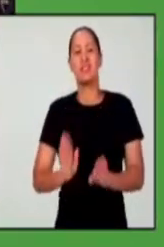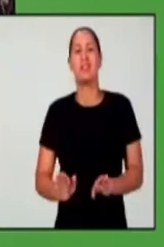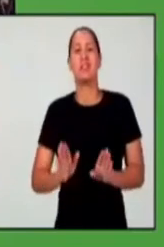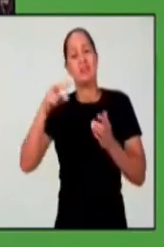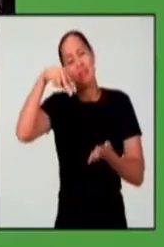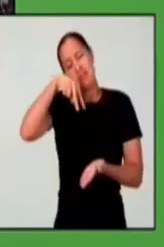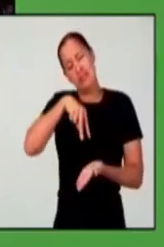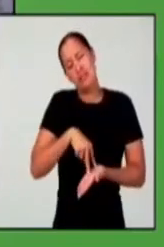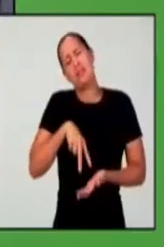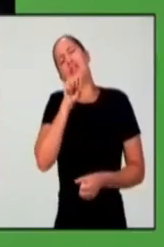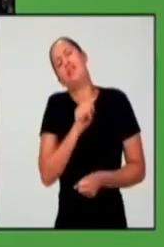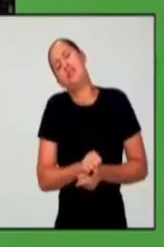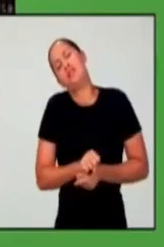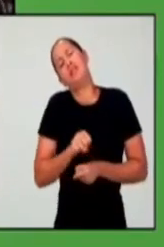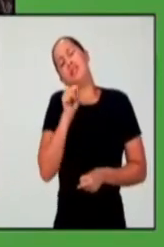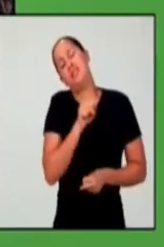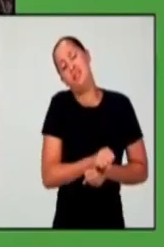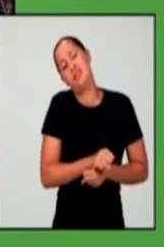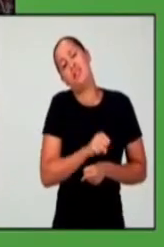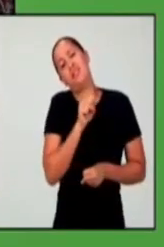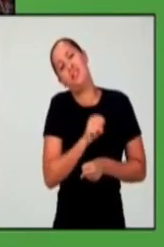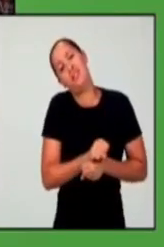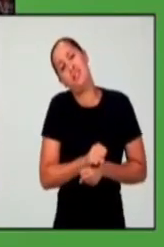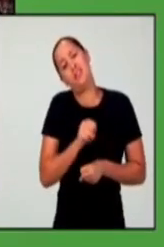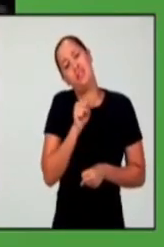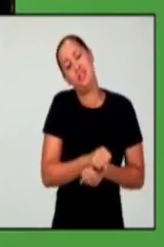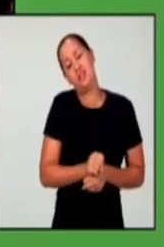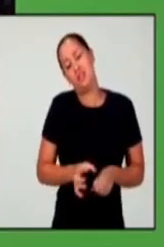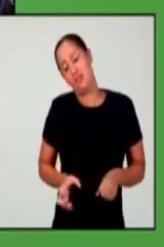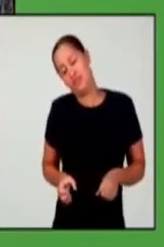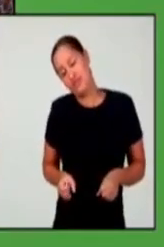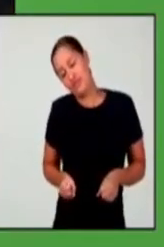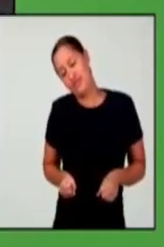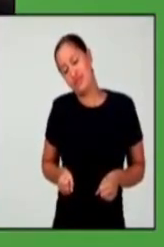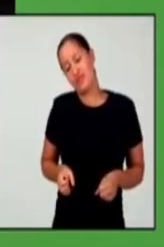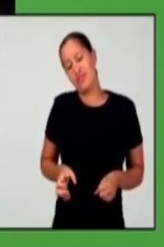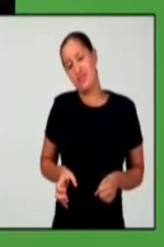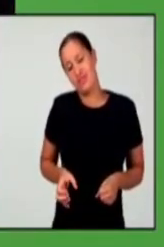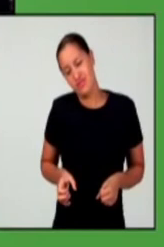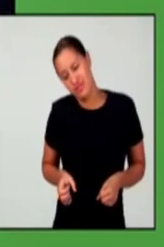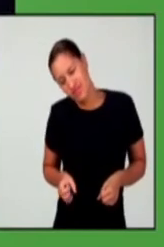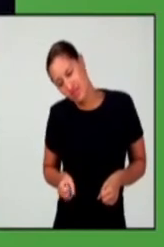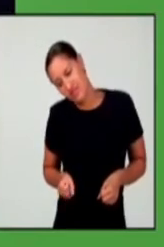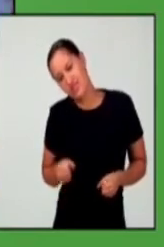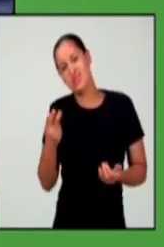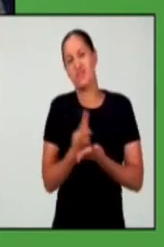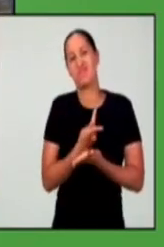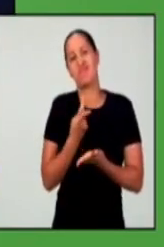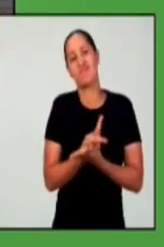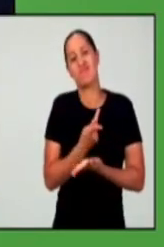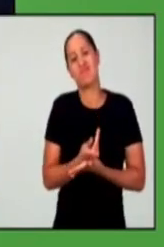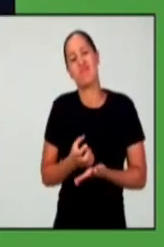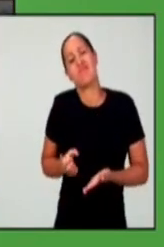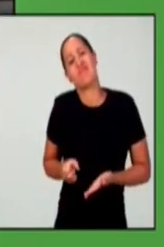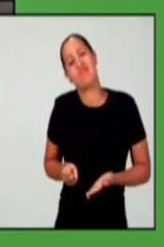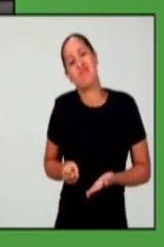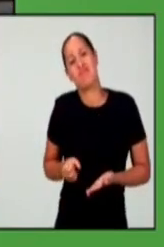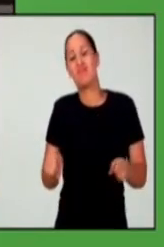Além disso, por ficar em pé por muito tempo, as válvulas das veias das pernas de Enéas estão funcionando